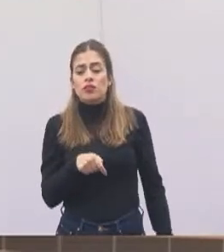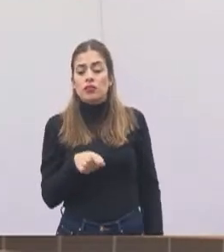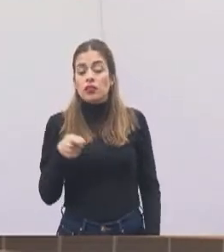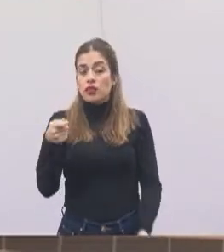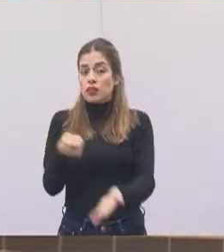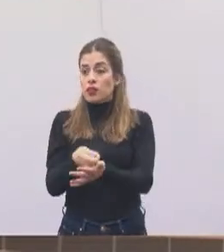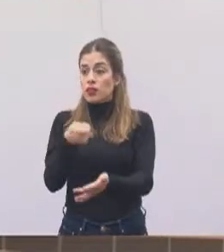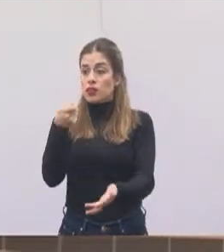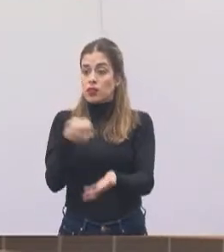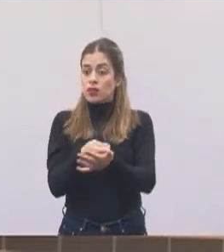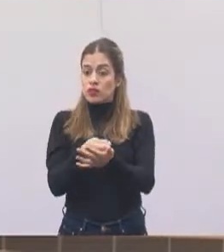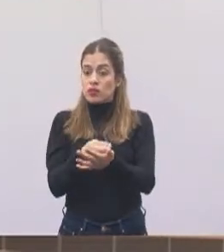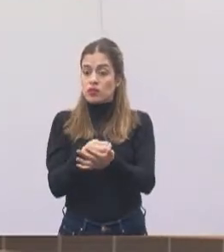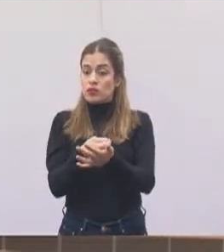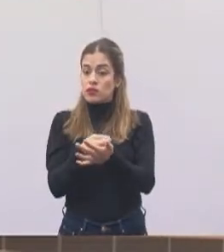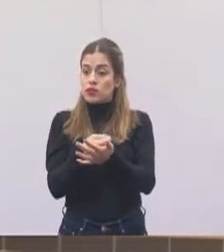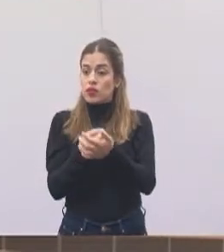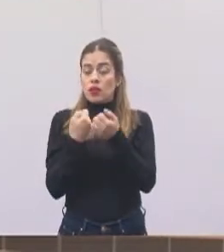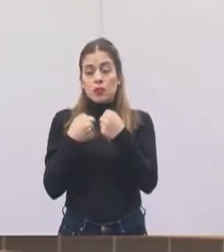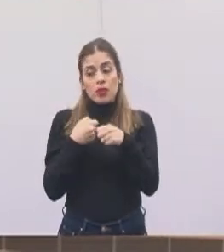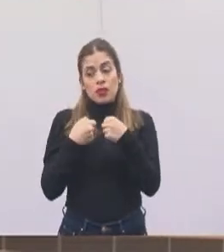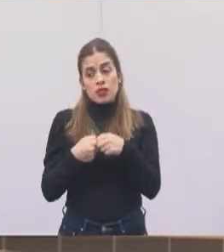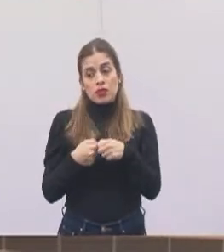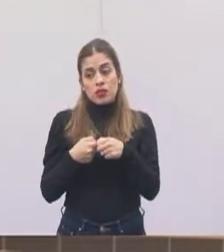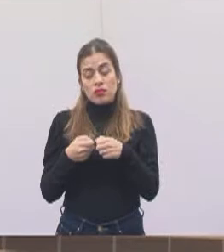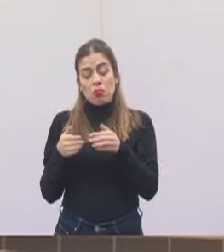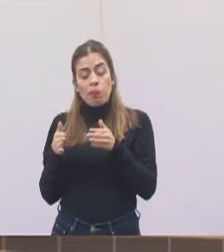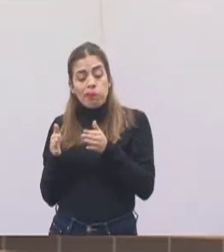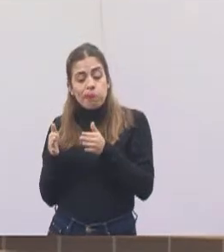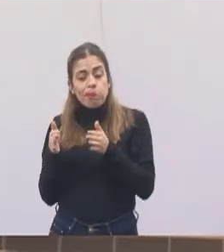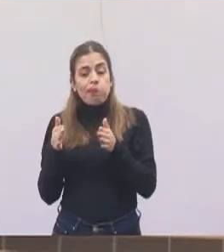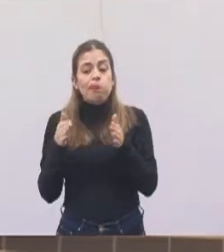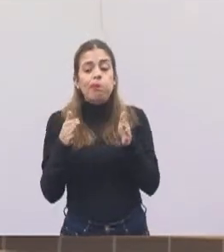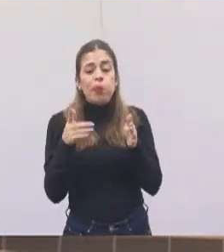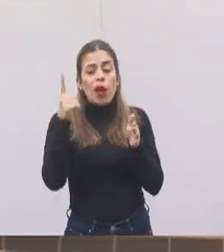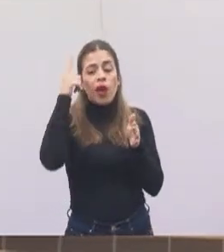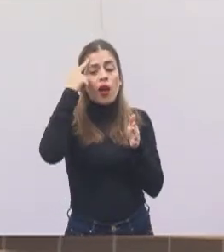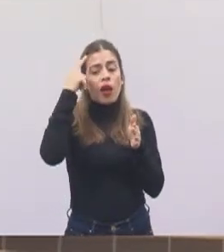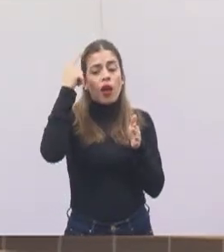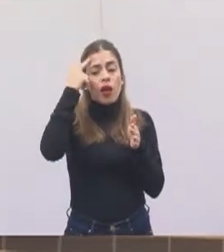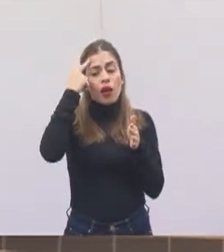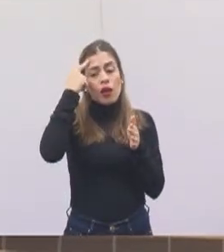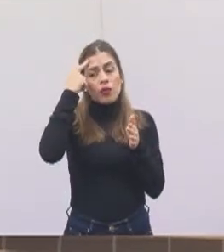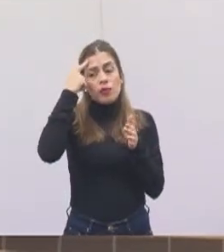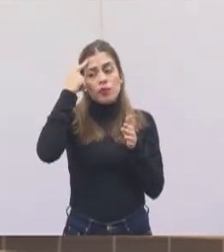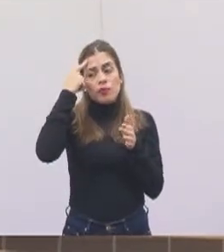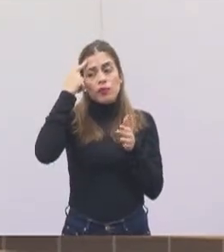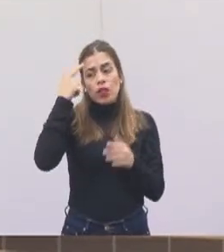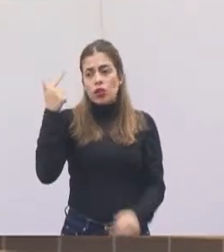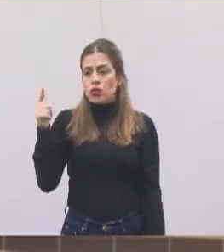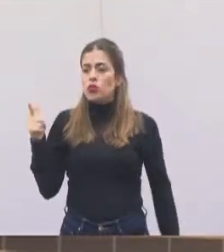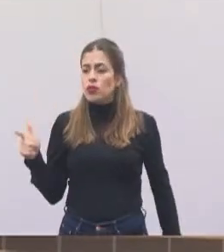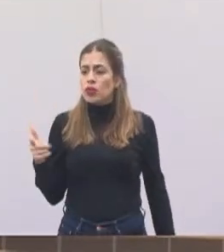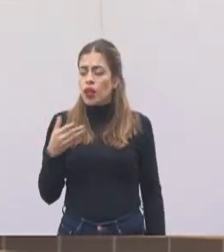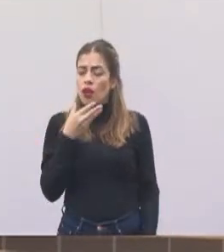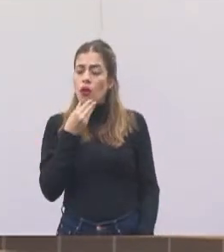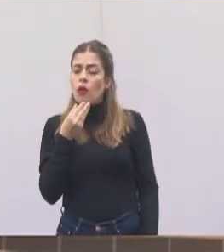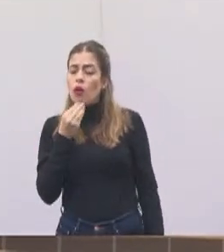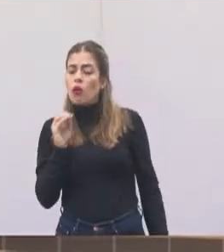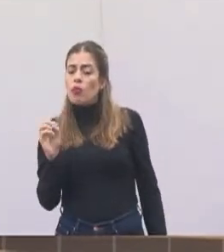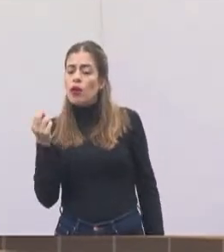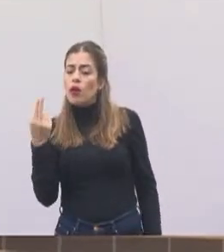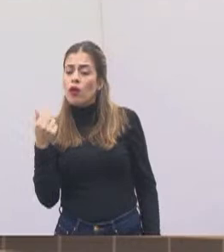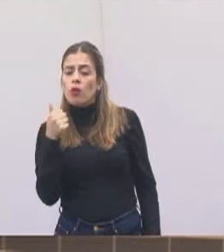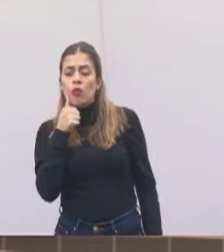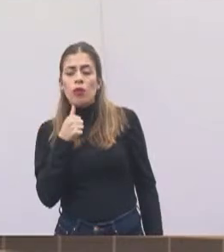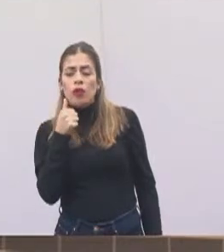pressão tem que ser levada para um certo tipo de pensamento que não tem homem nem mulher no plenário. Porque